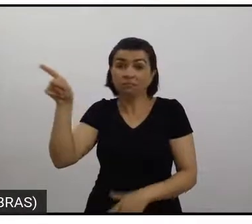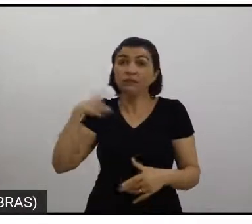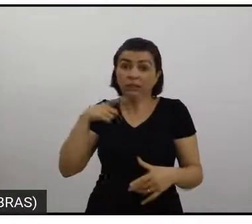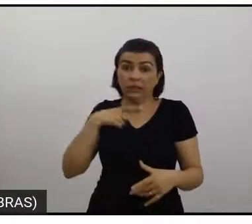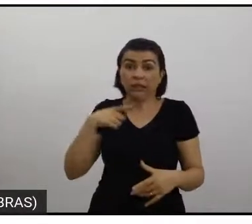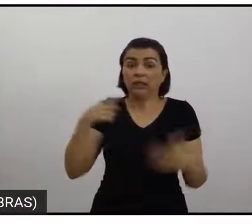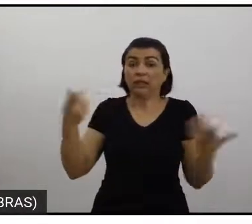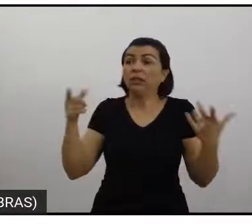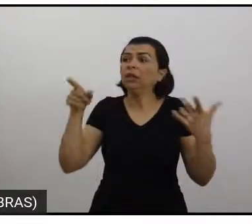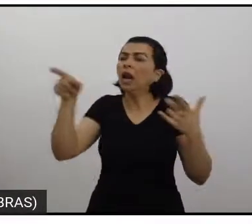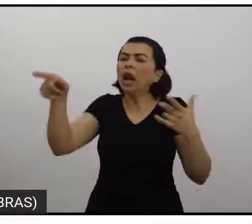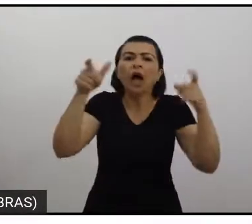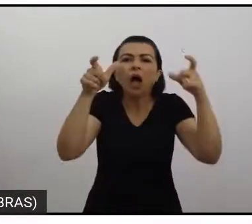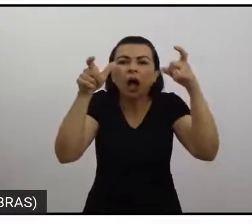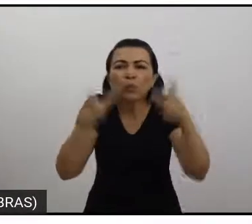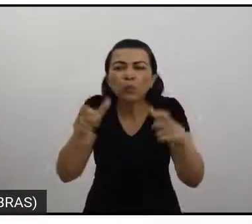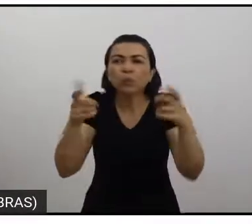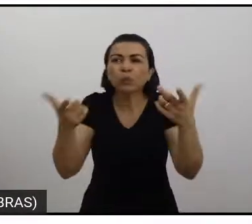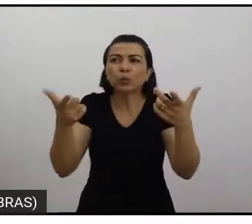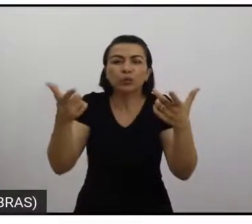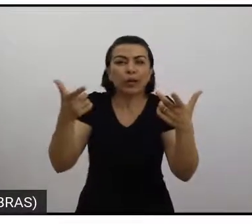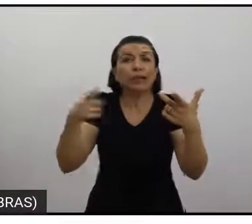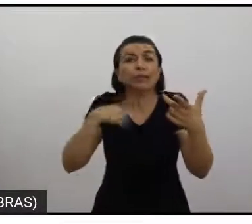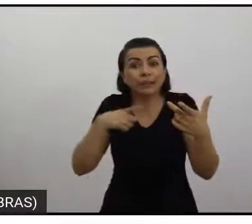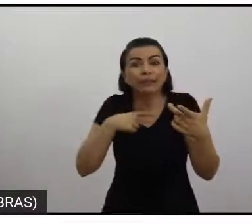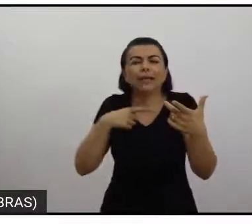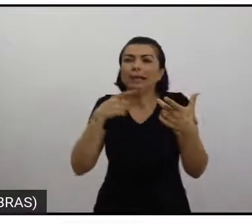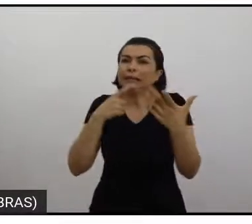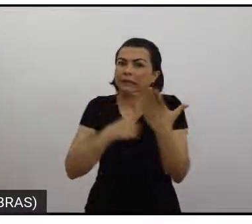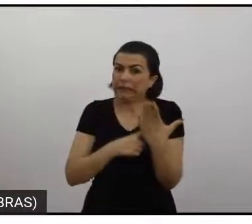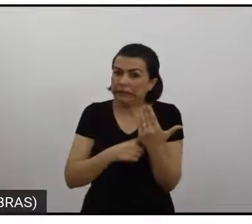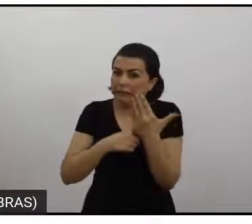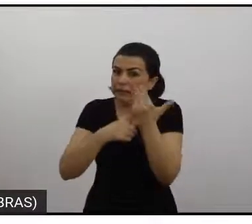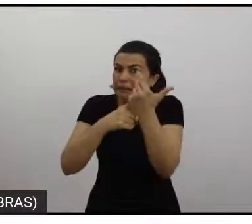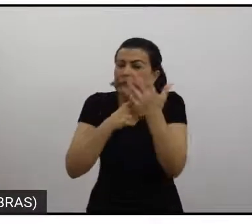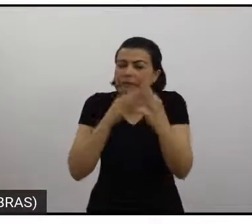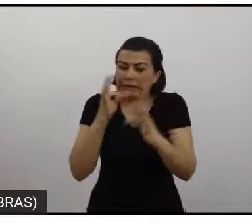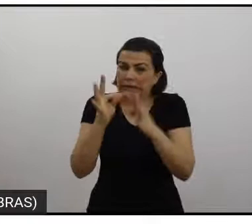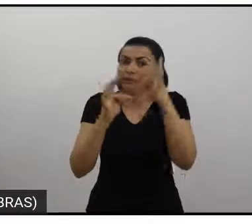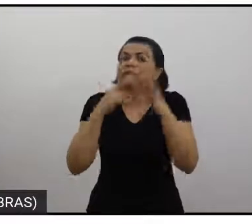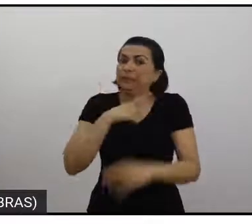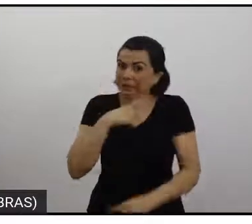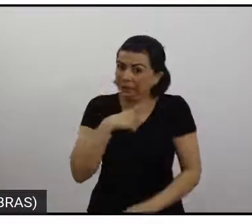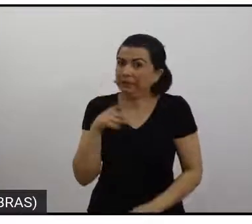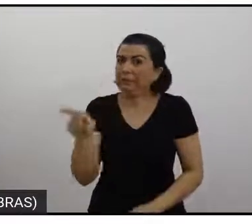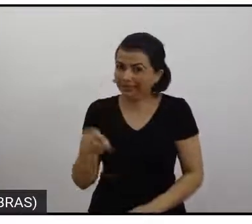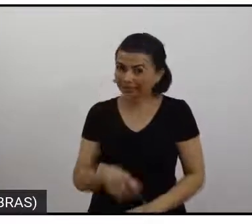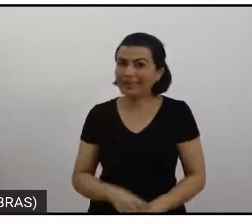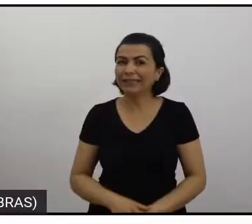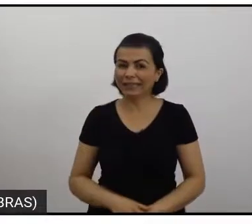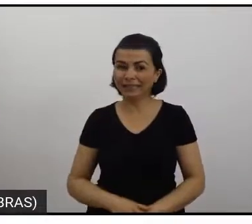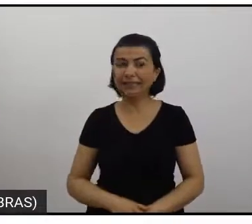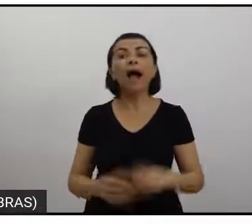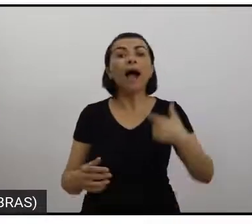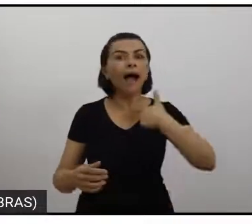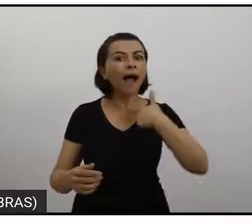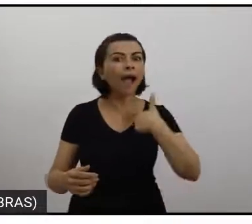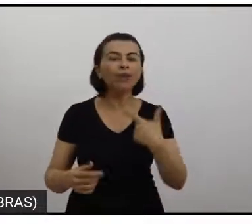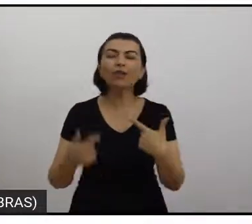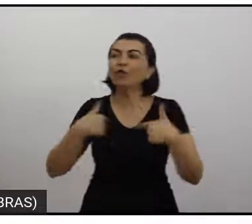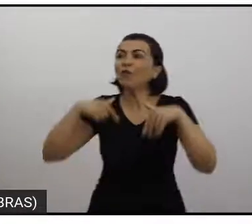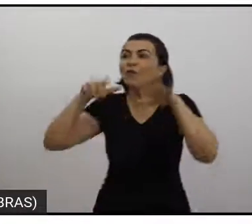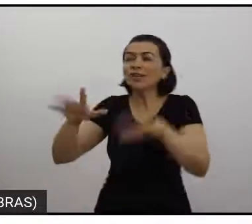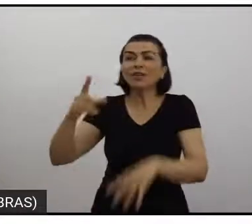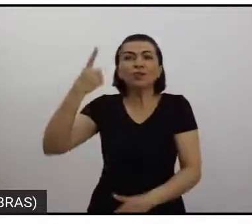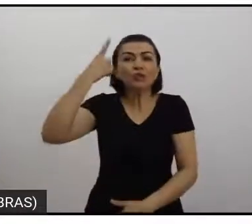os equipamentos. E eu ficava ali 24 horas experimentando, foi a primeira vez que eu usei